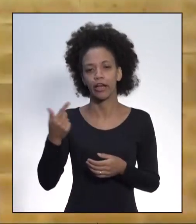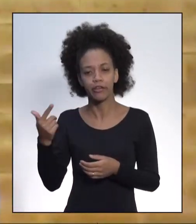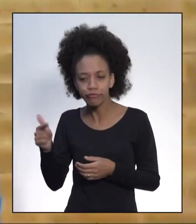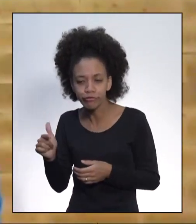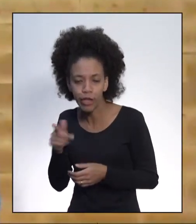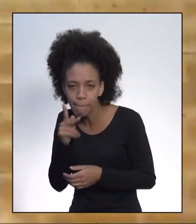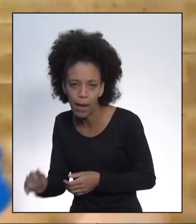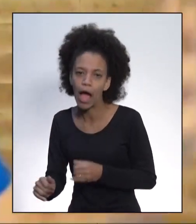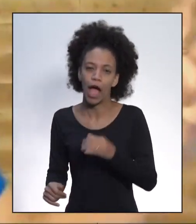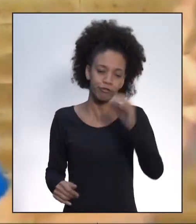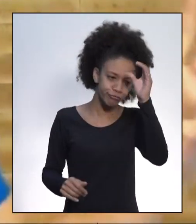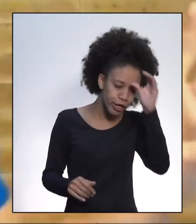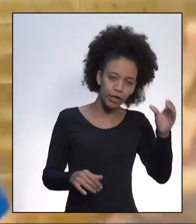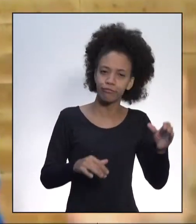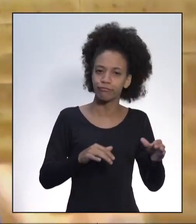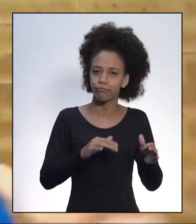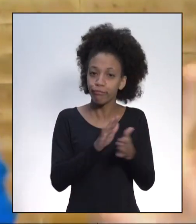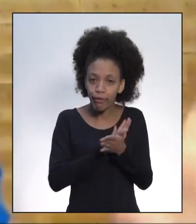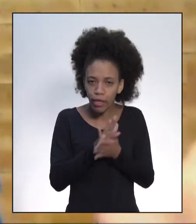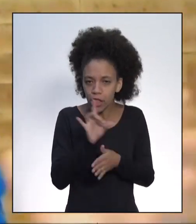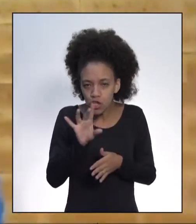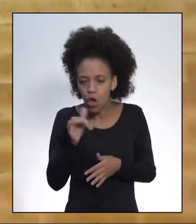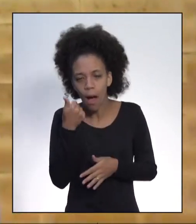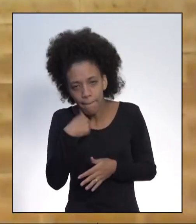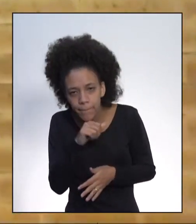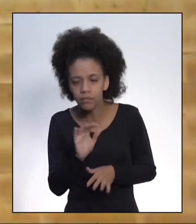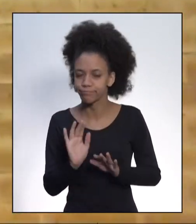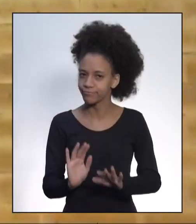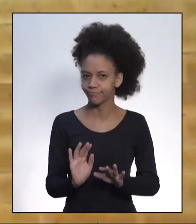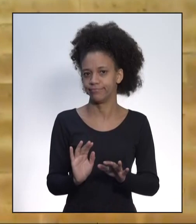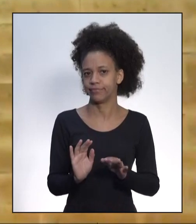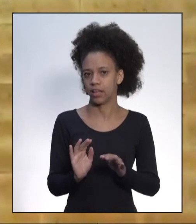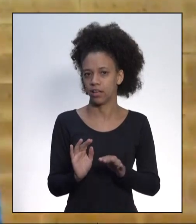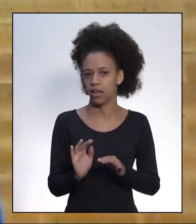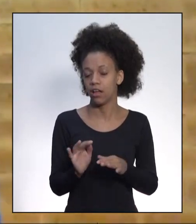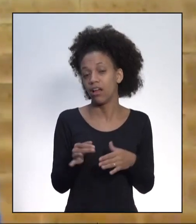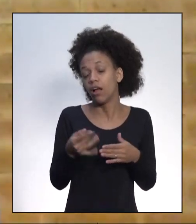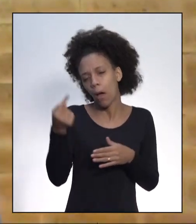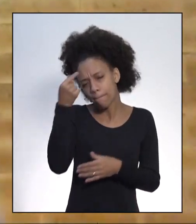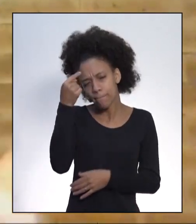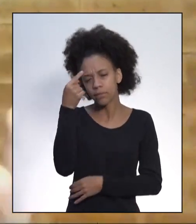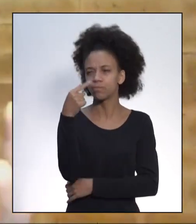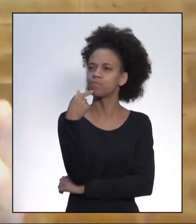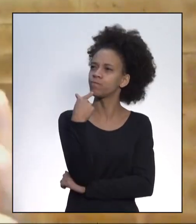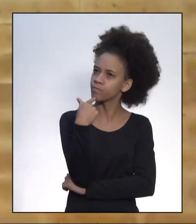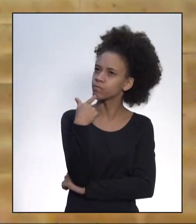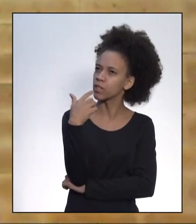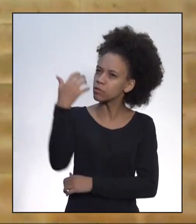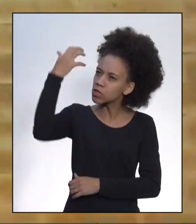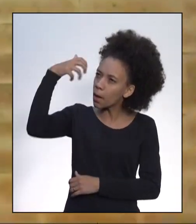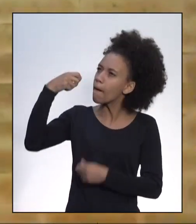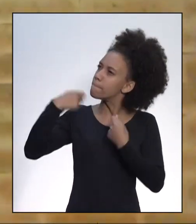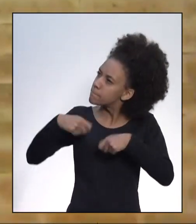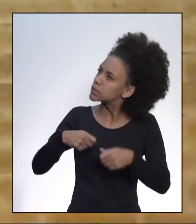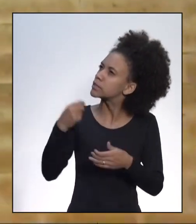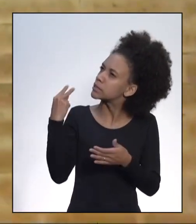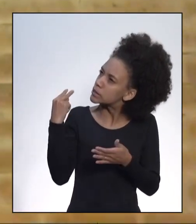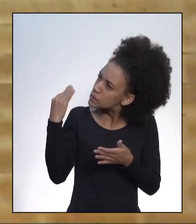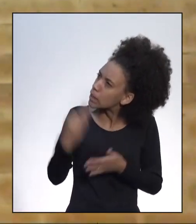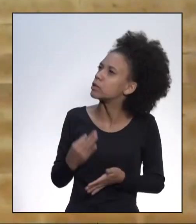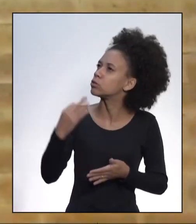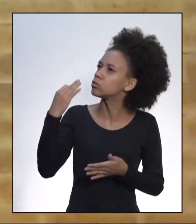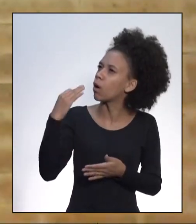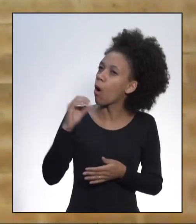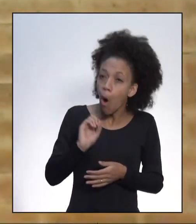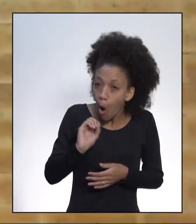tio, não tinha ninguém que eu pudesse ter um respaldo caso as coisas dessem errado. Então, na minha cabeça, eu sempre tive essa coisa de, cara, precisa dar certo. Ou